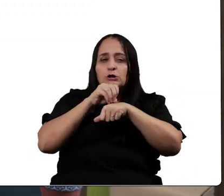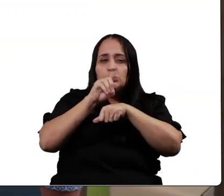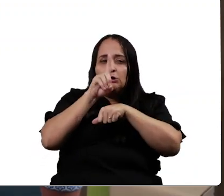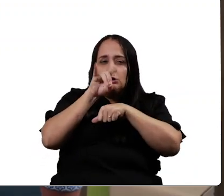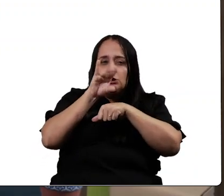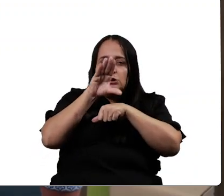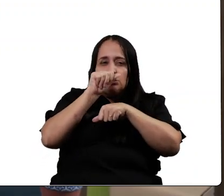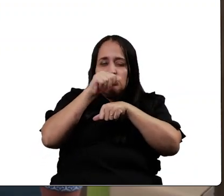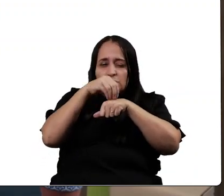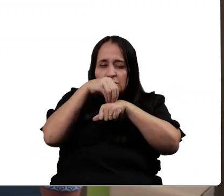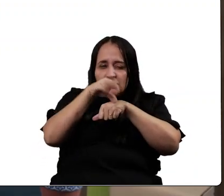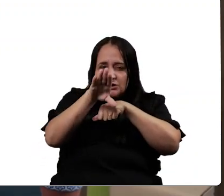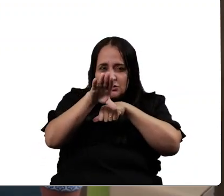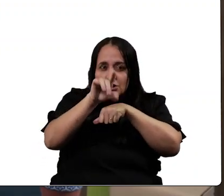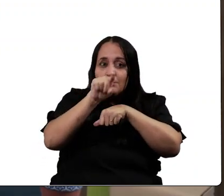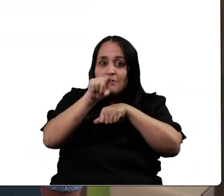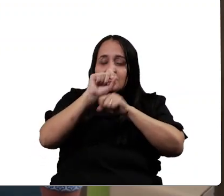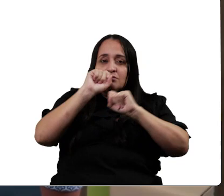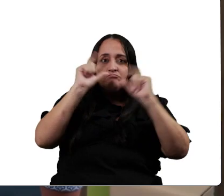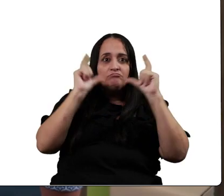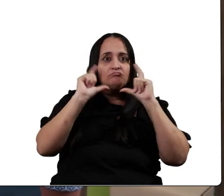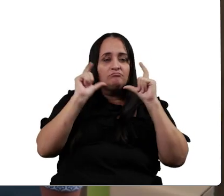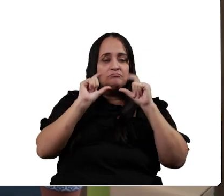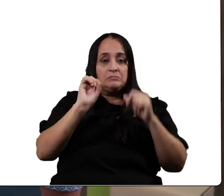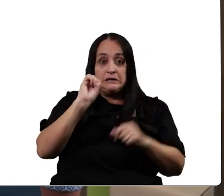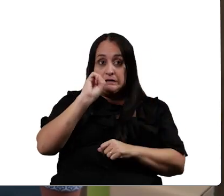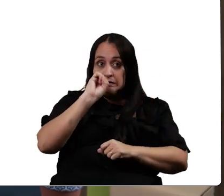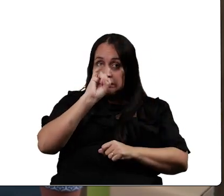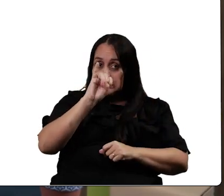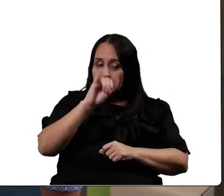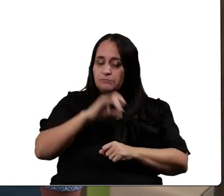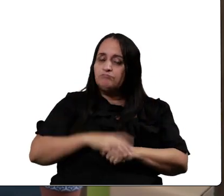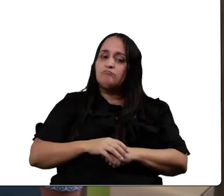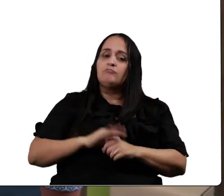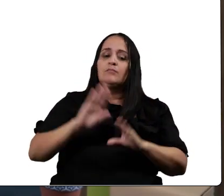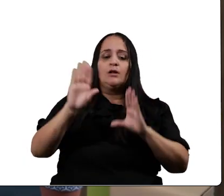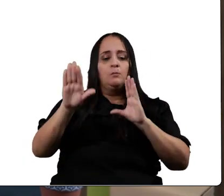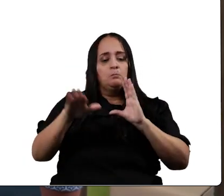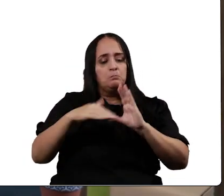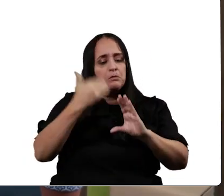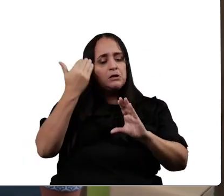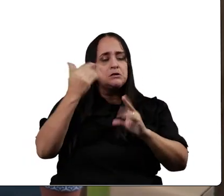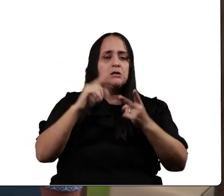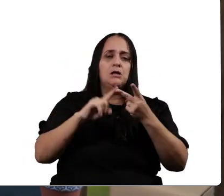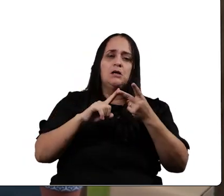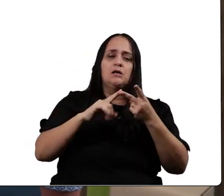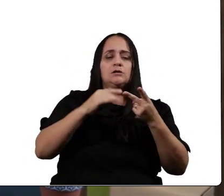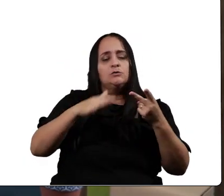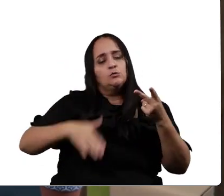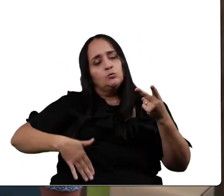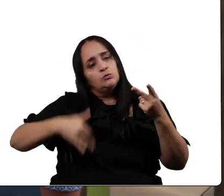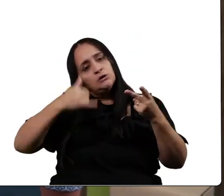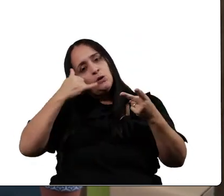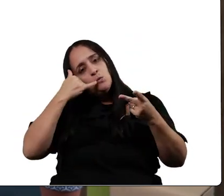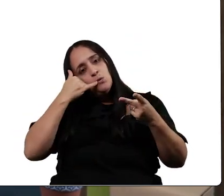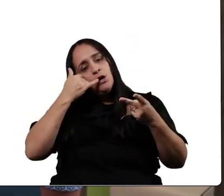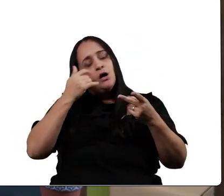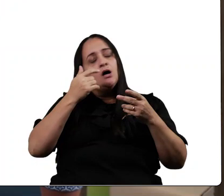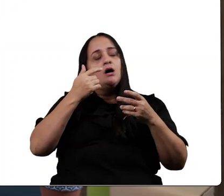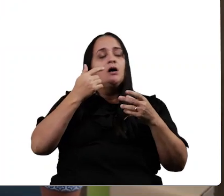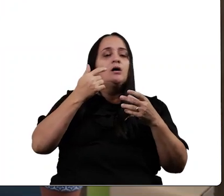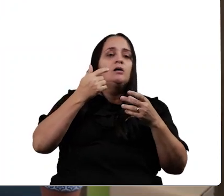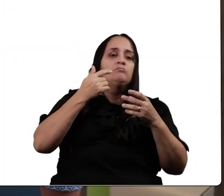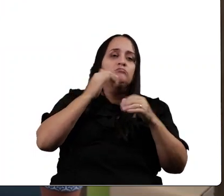ficar ligado, para quando você receber uma mensagem, quer seja na internet, no celular ou de